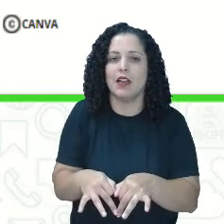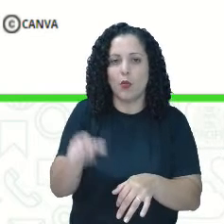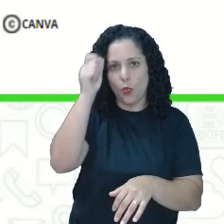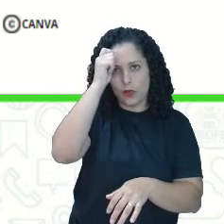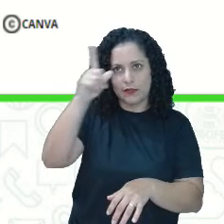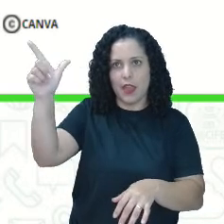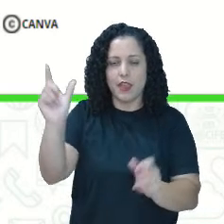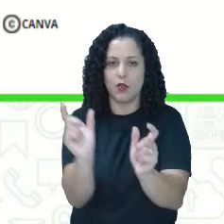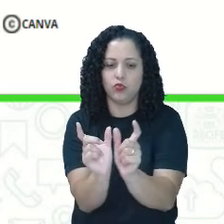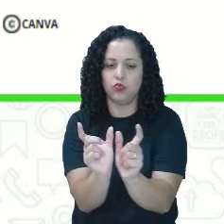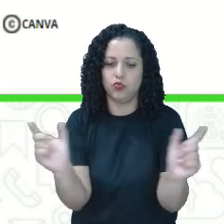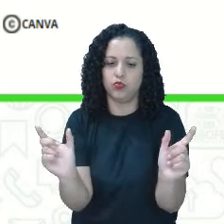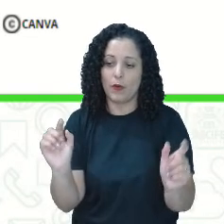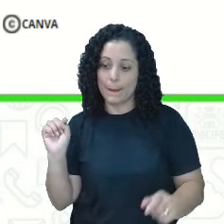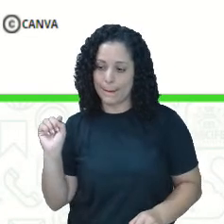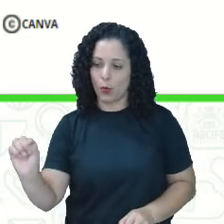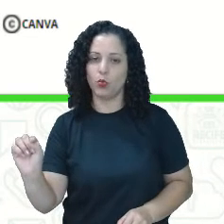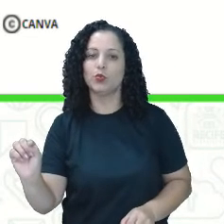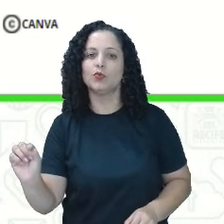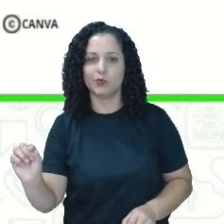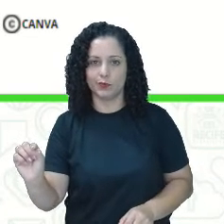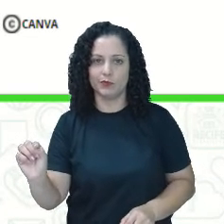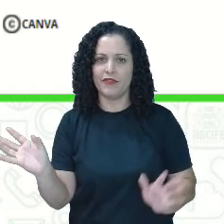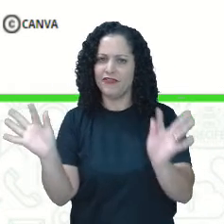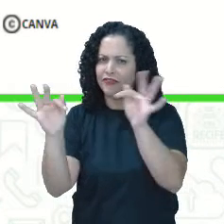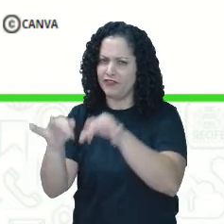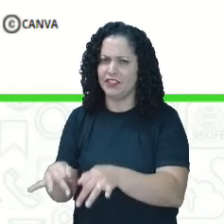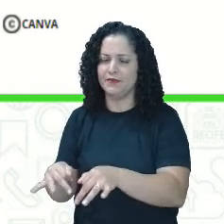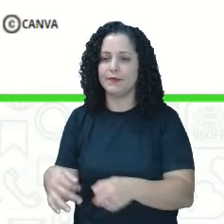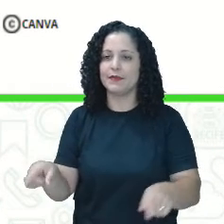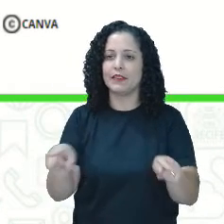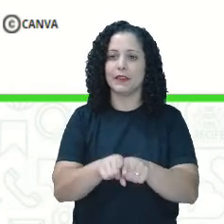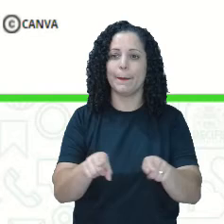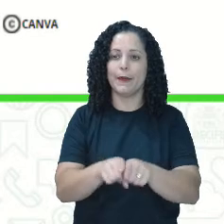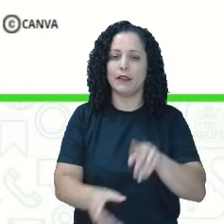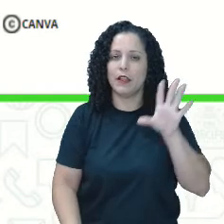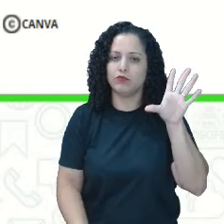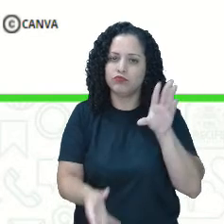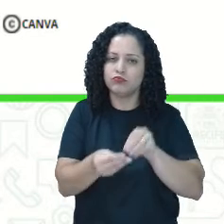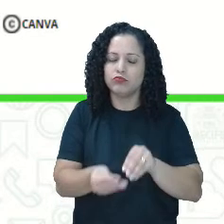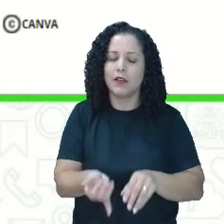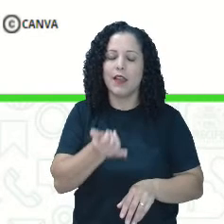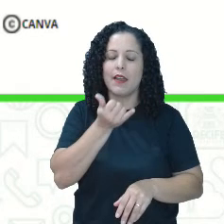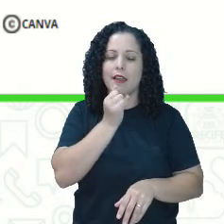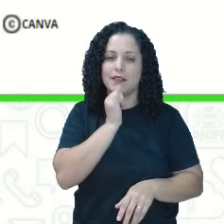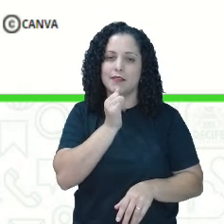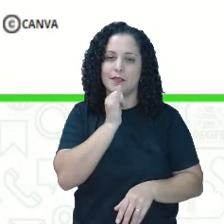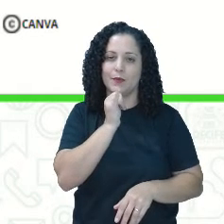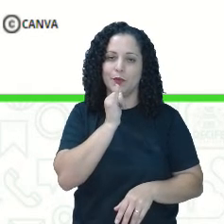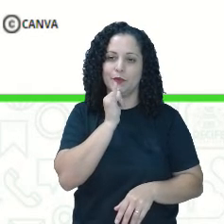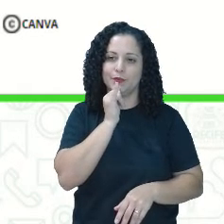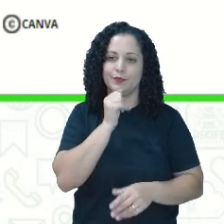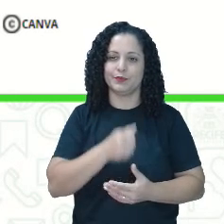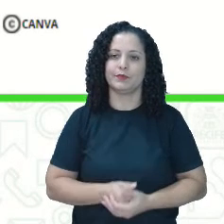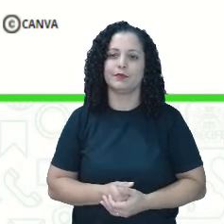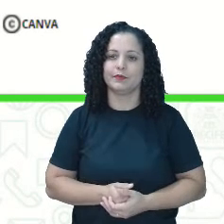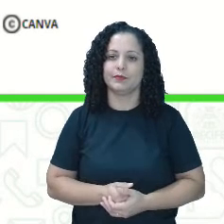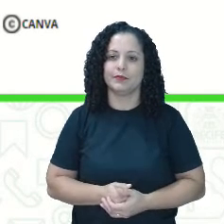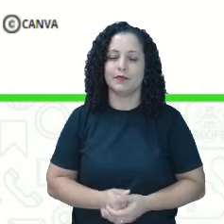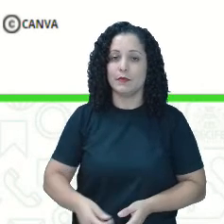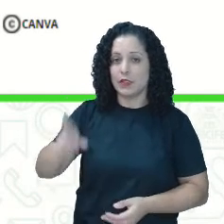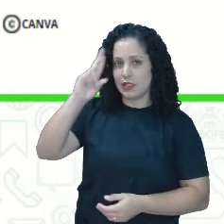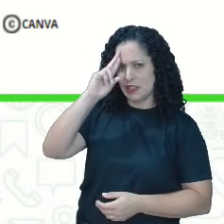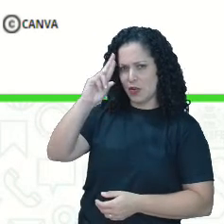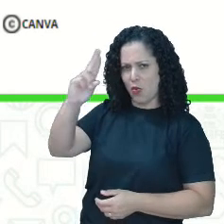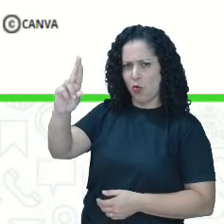final de um período. O ponto é utilizado também nas abreviações. Exemplo, né? O senhor João,